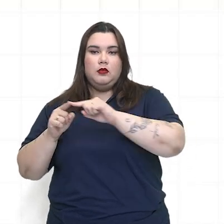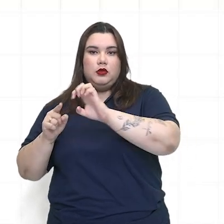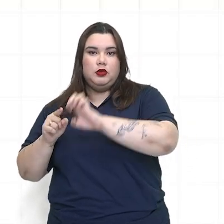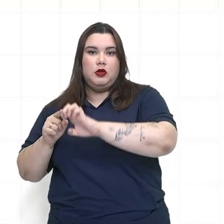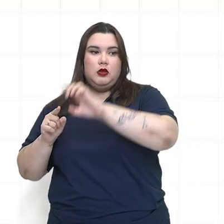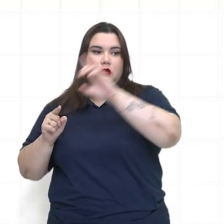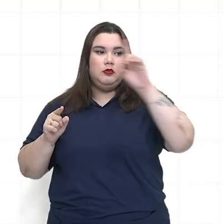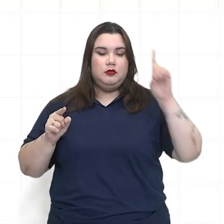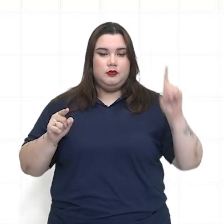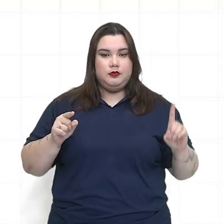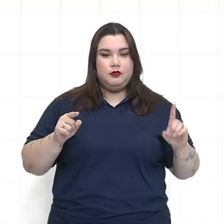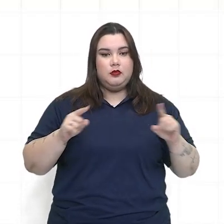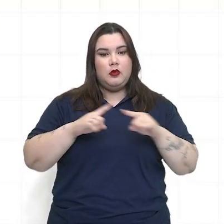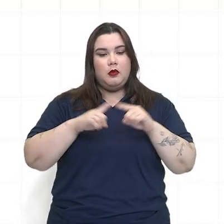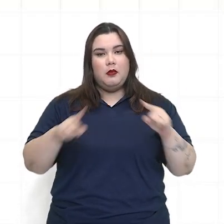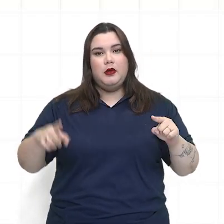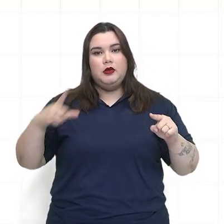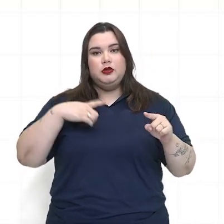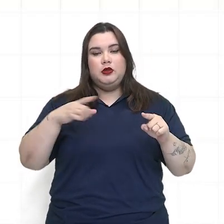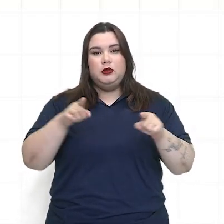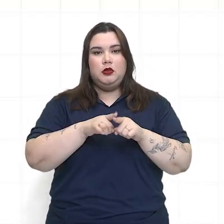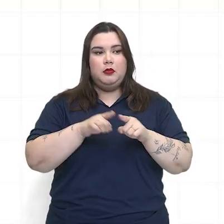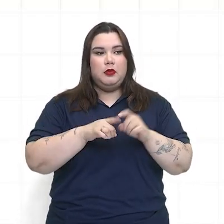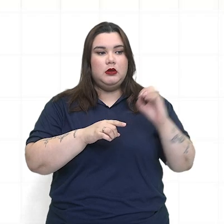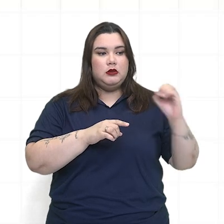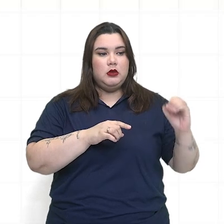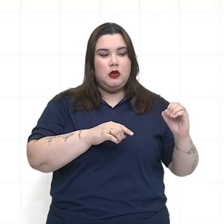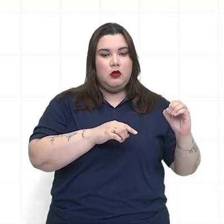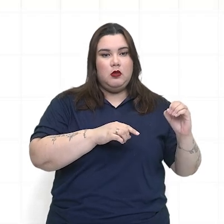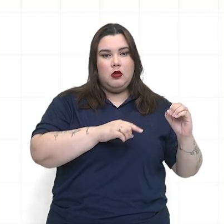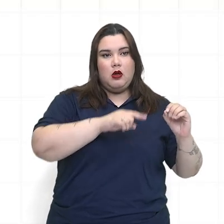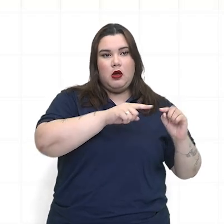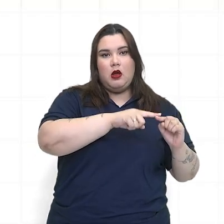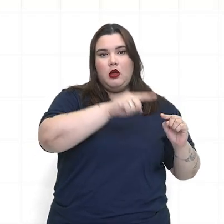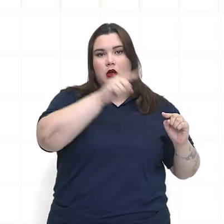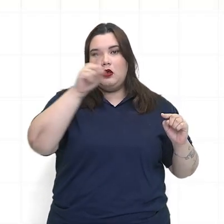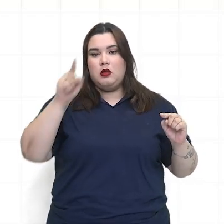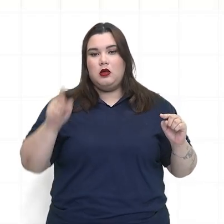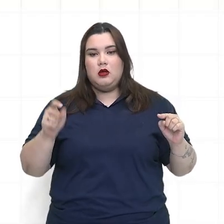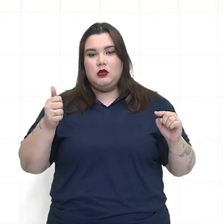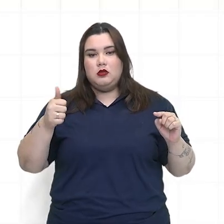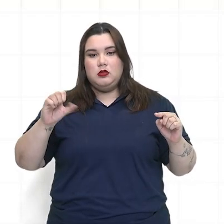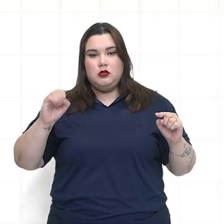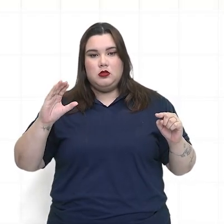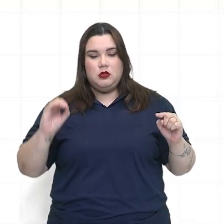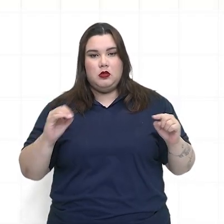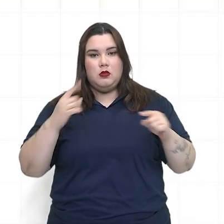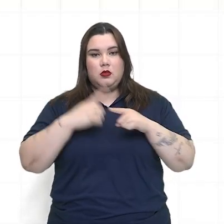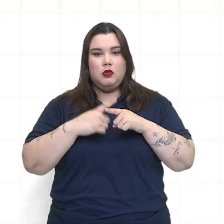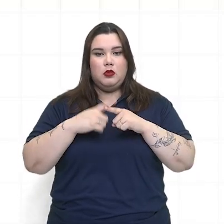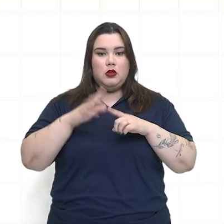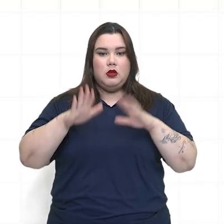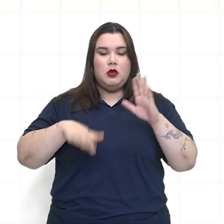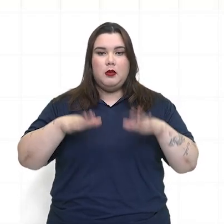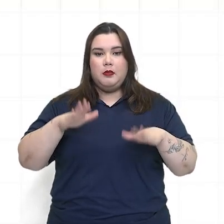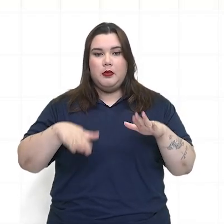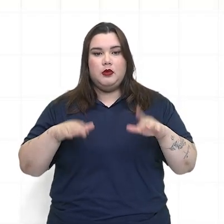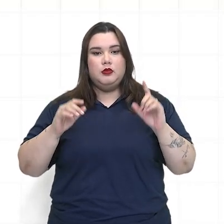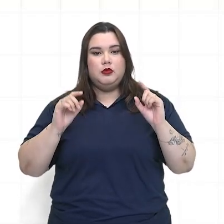de 0 a 180, da direita para a esquerda. Por quê? Porque vai depender aqui,